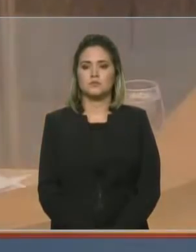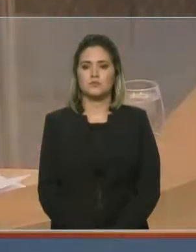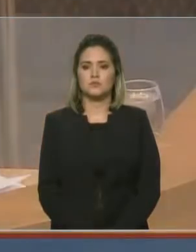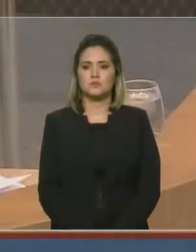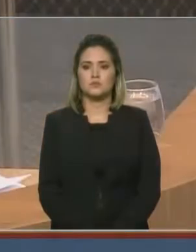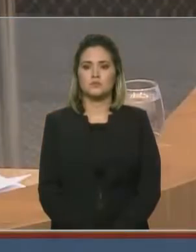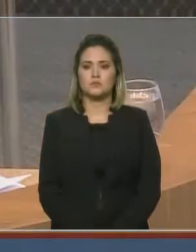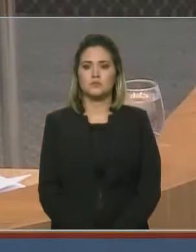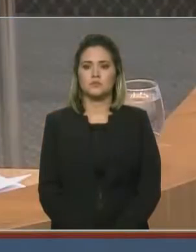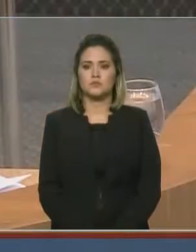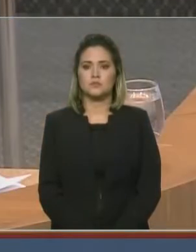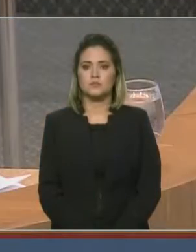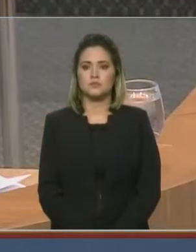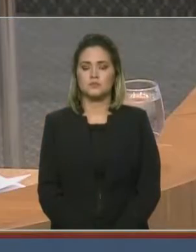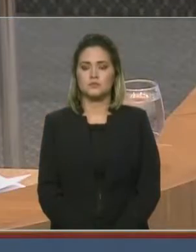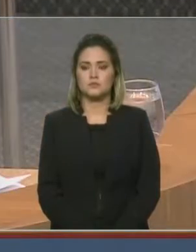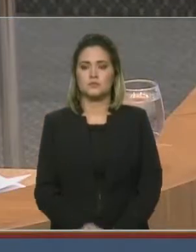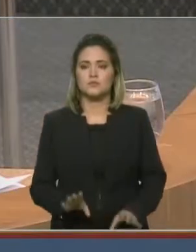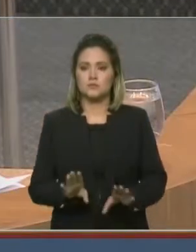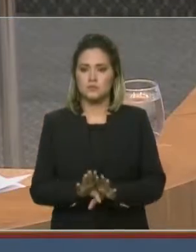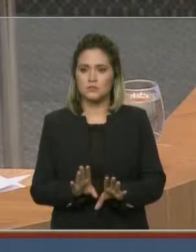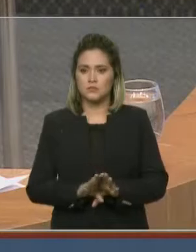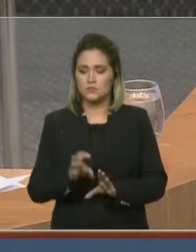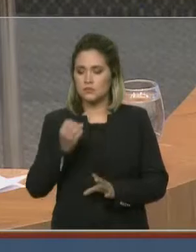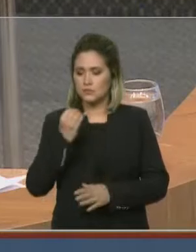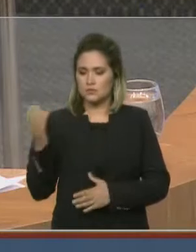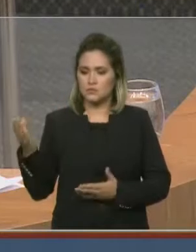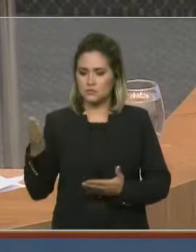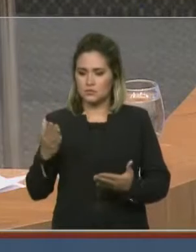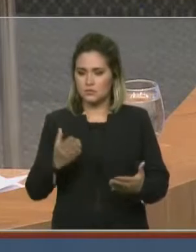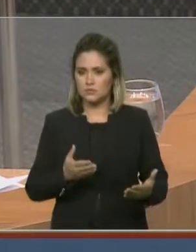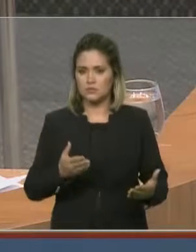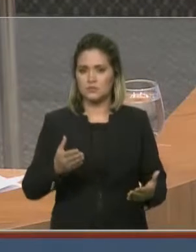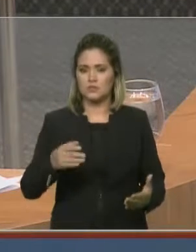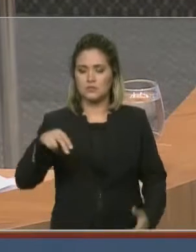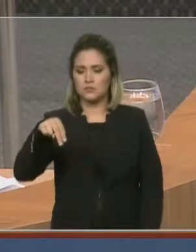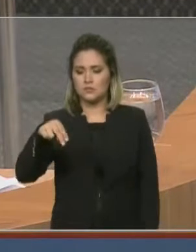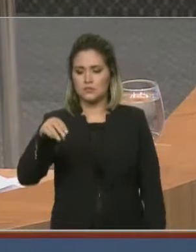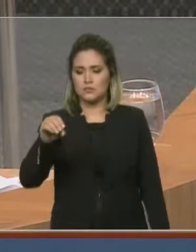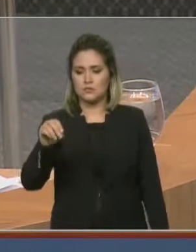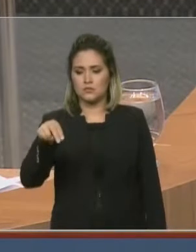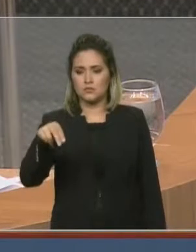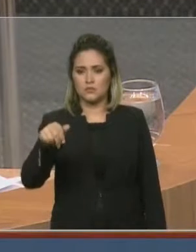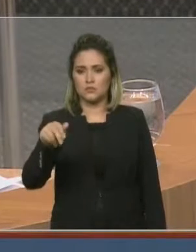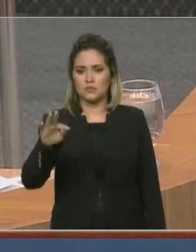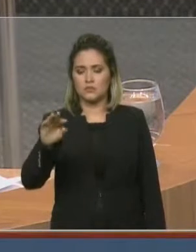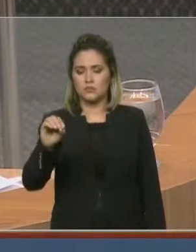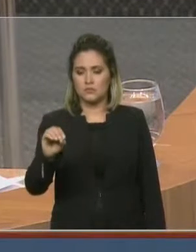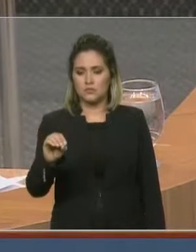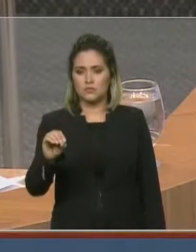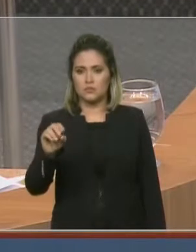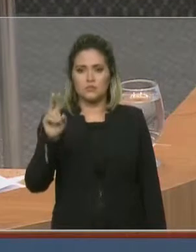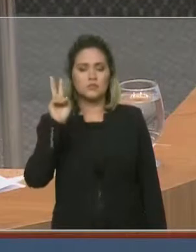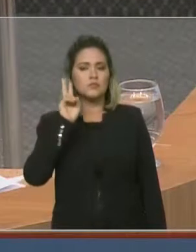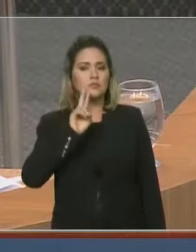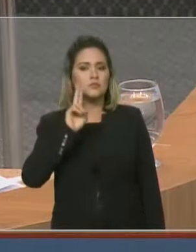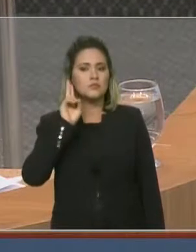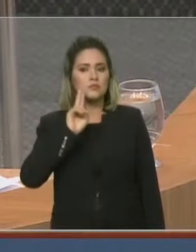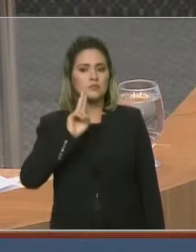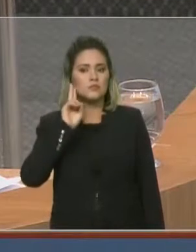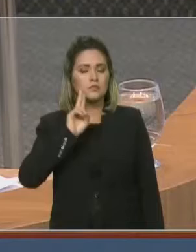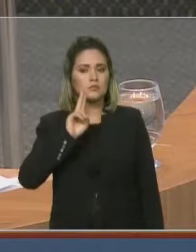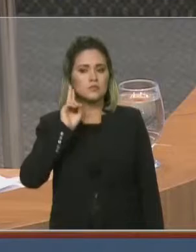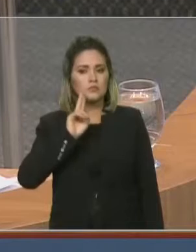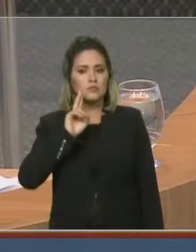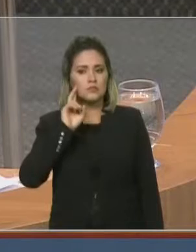a presença do senhor Nonato Chocolate, secretário municipal da CEMAPA, que